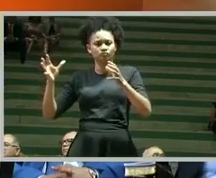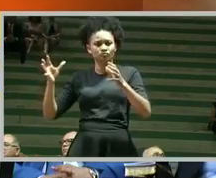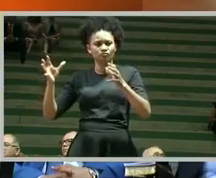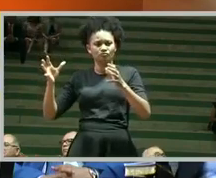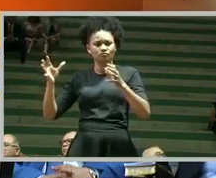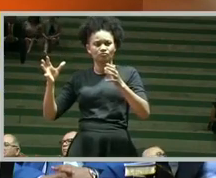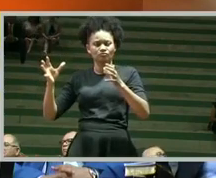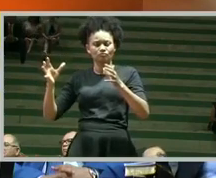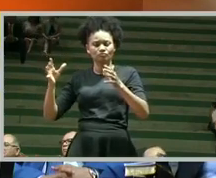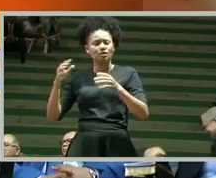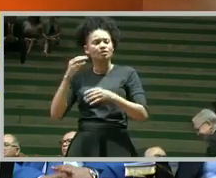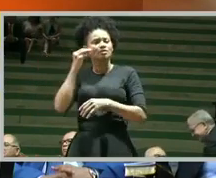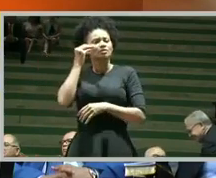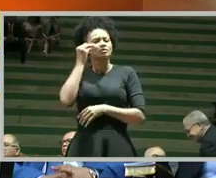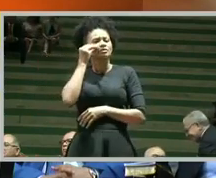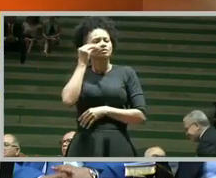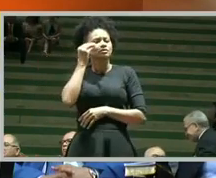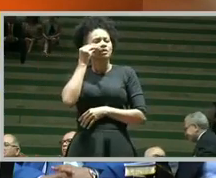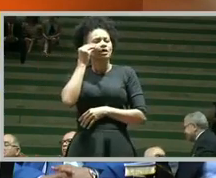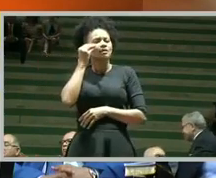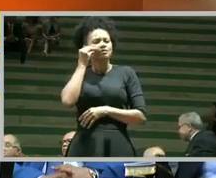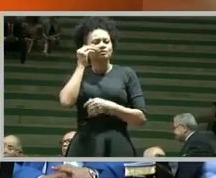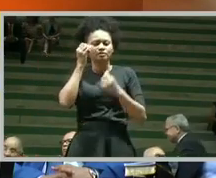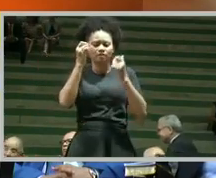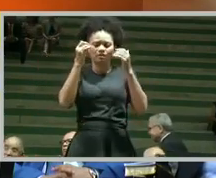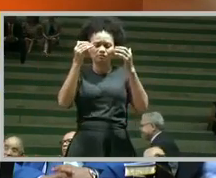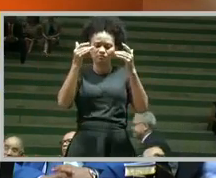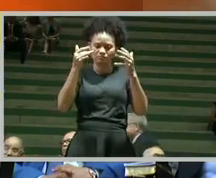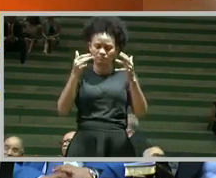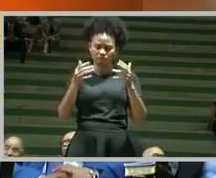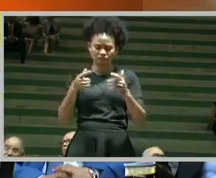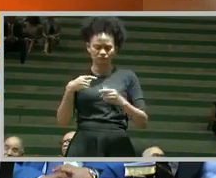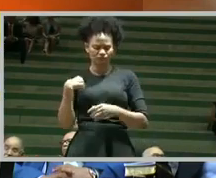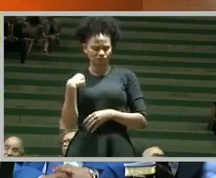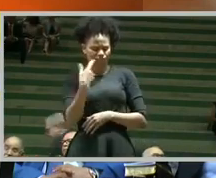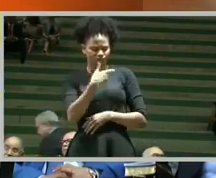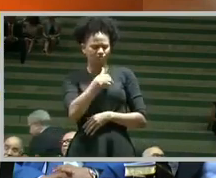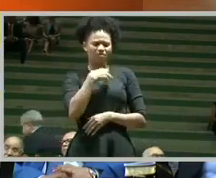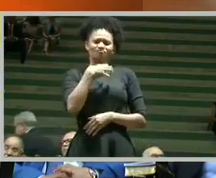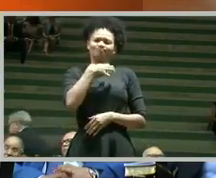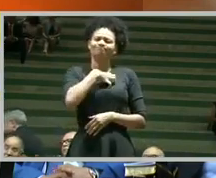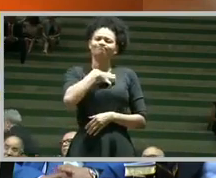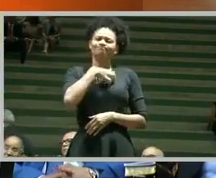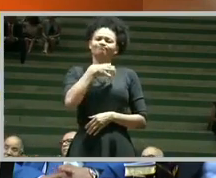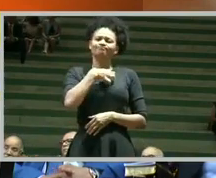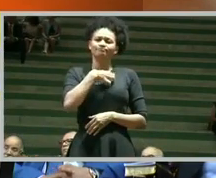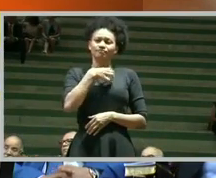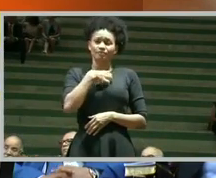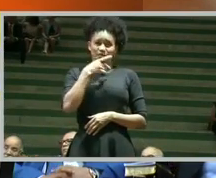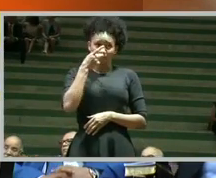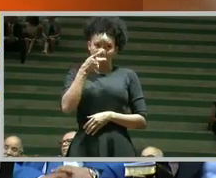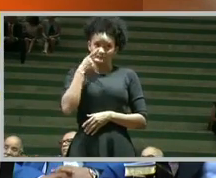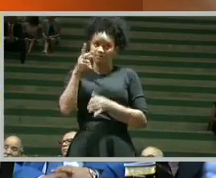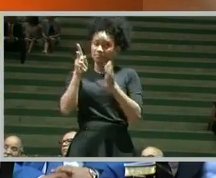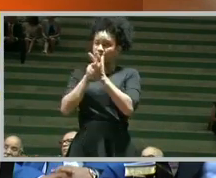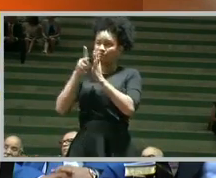E deixa eu tentar expressar o nosso sentimento, Senhor. Ele está falando para Deus.